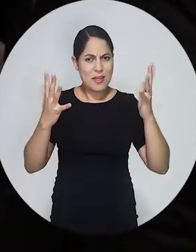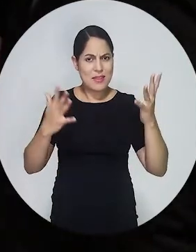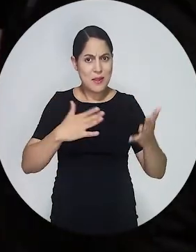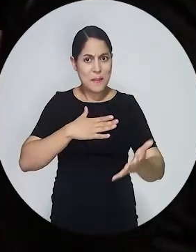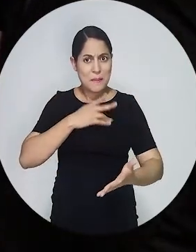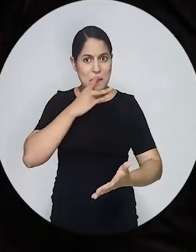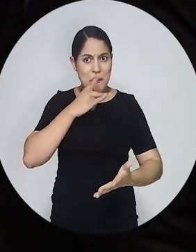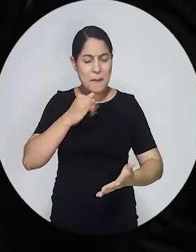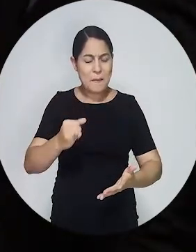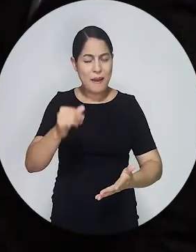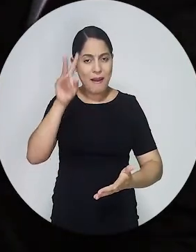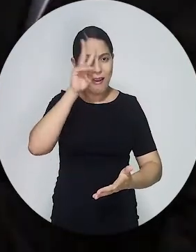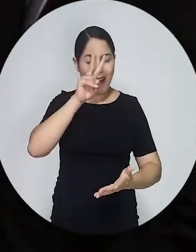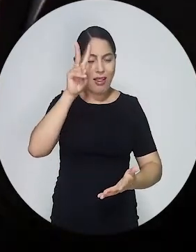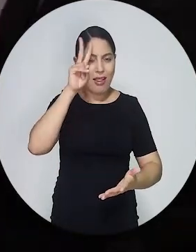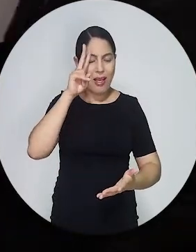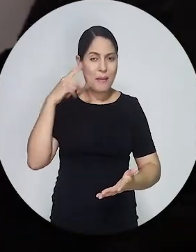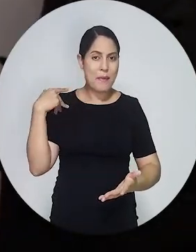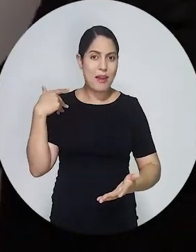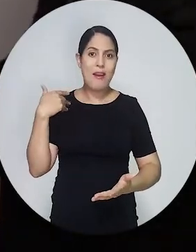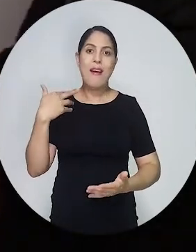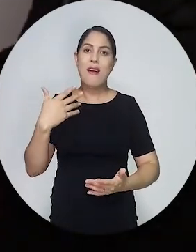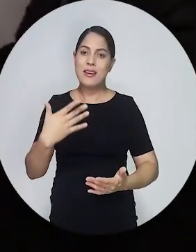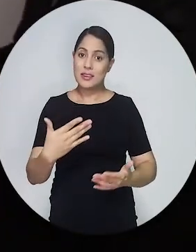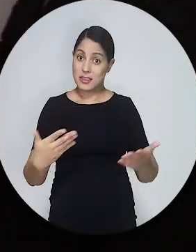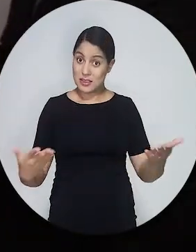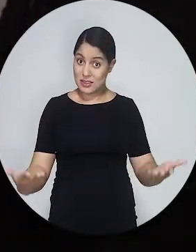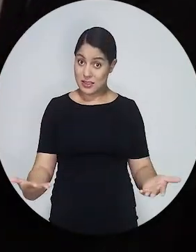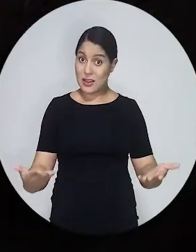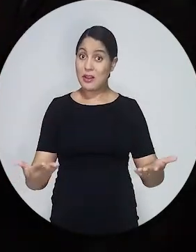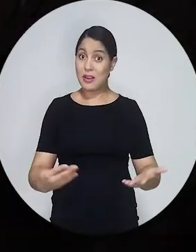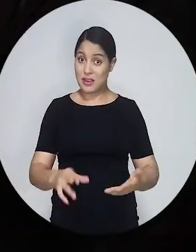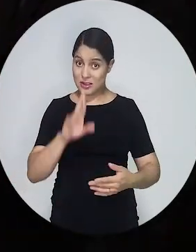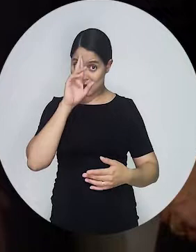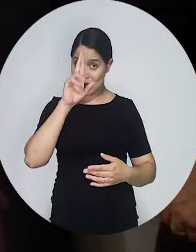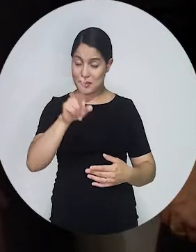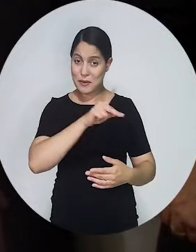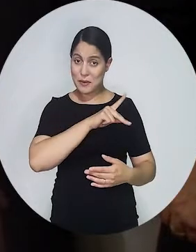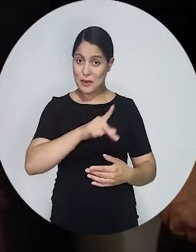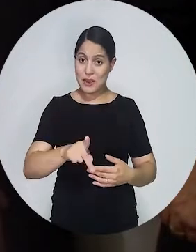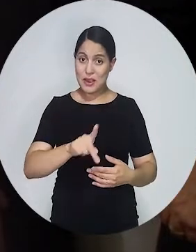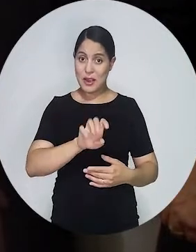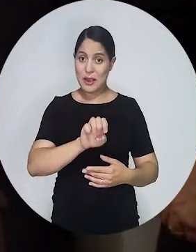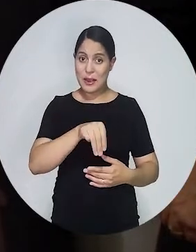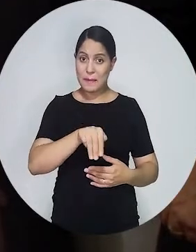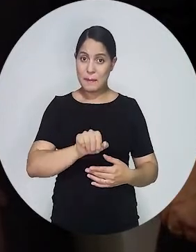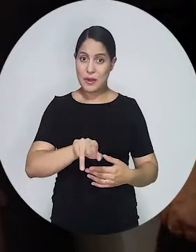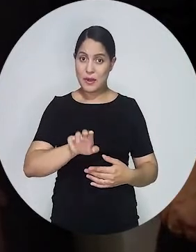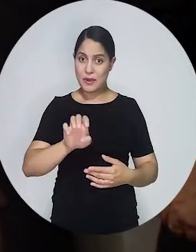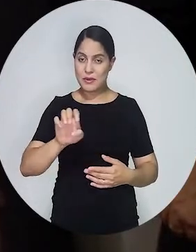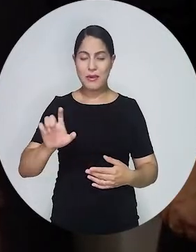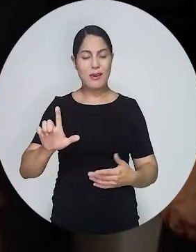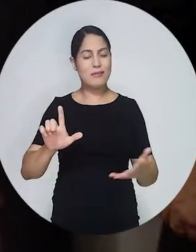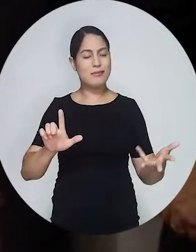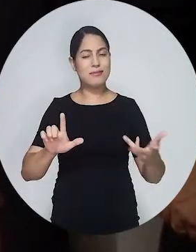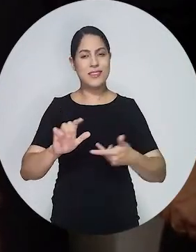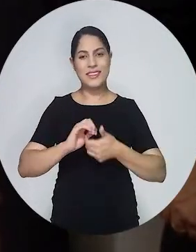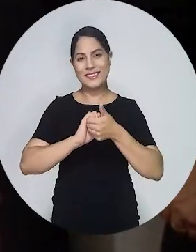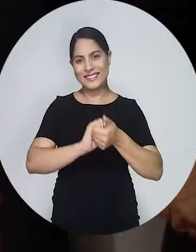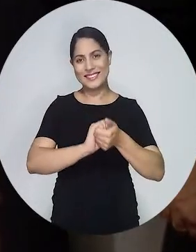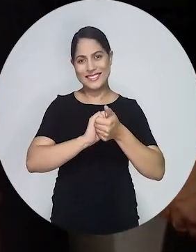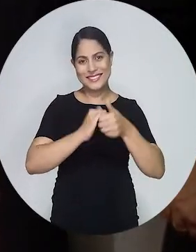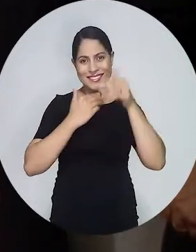pela oportunidade de vivenciar essa celebração da memória do meu pai. Em seu nome, meu querido presidente